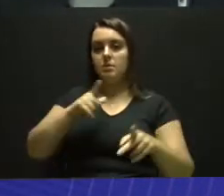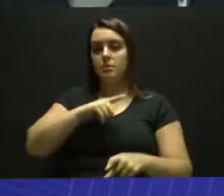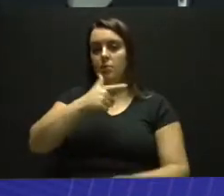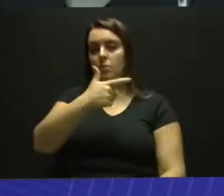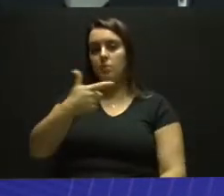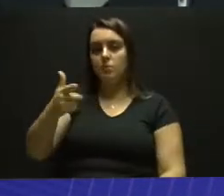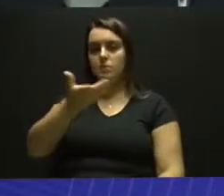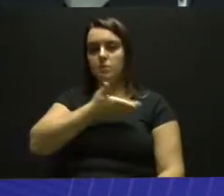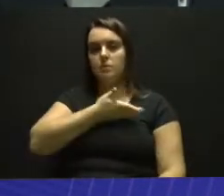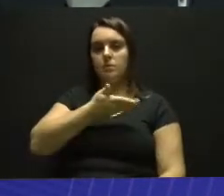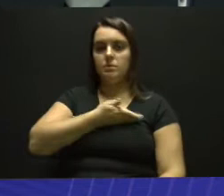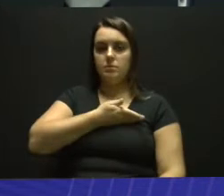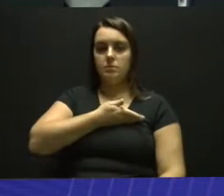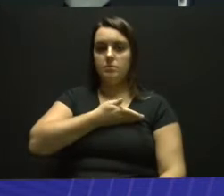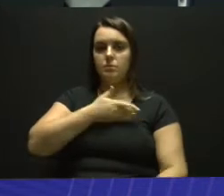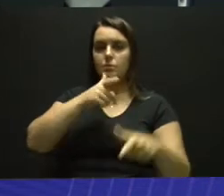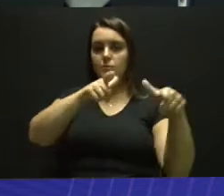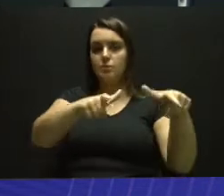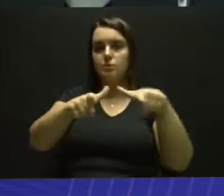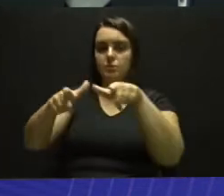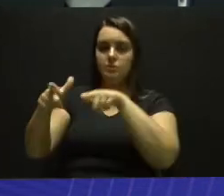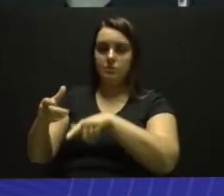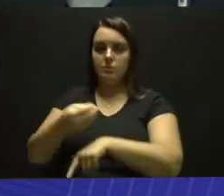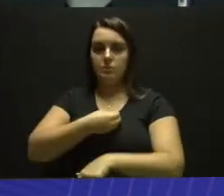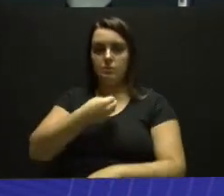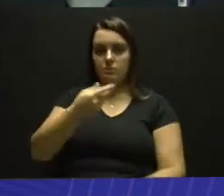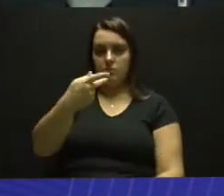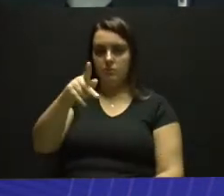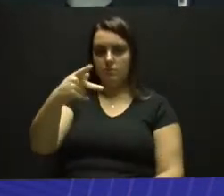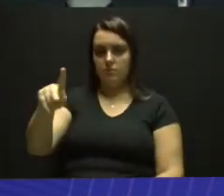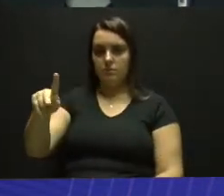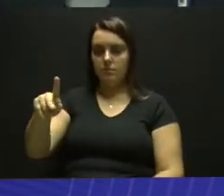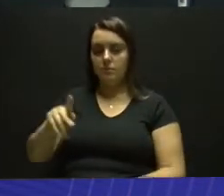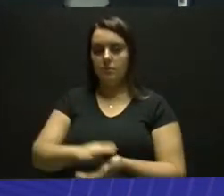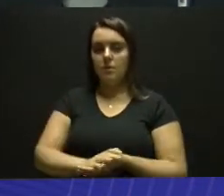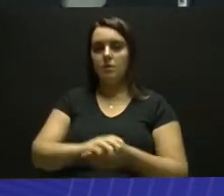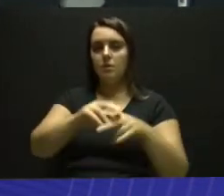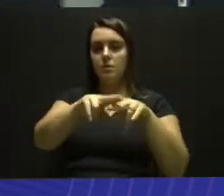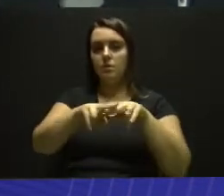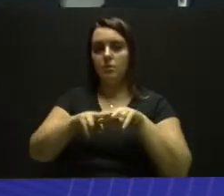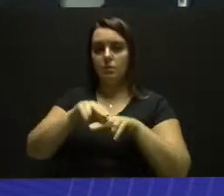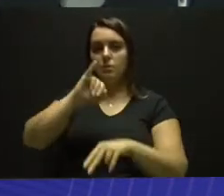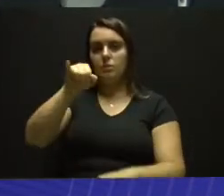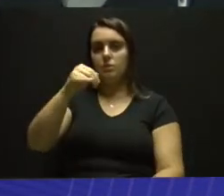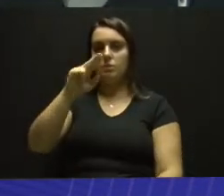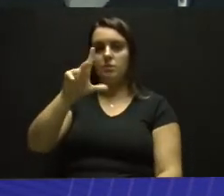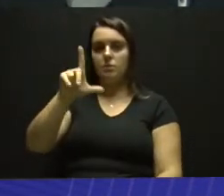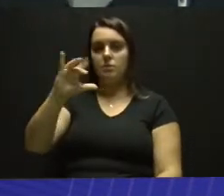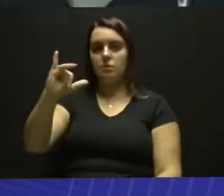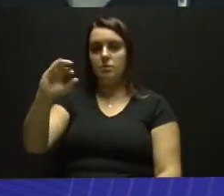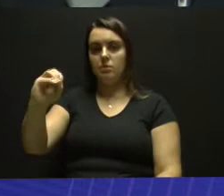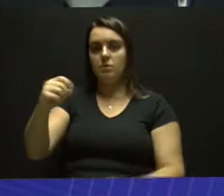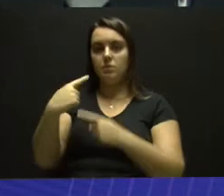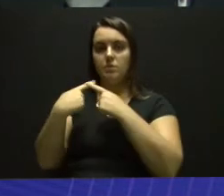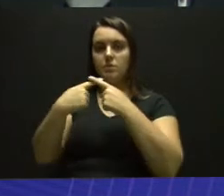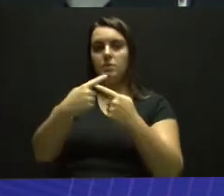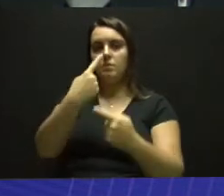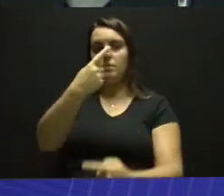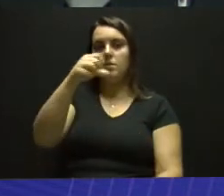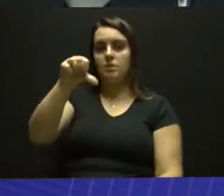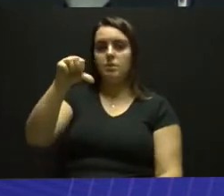amigos nos espaços de conveniência por essa razão julho passou desde 1992